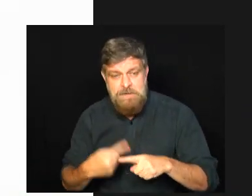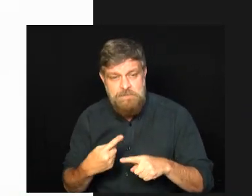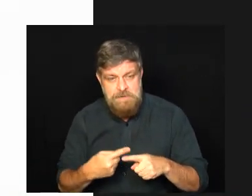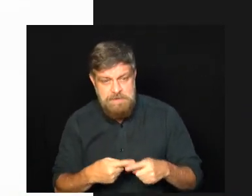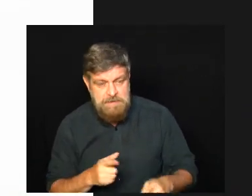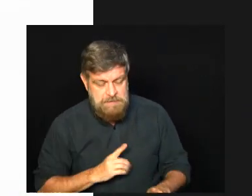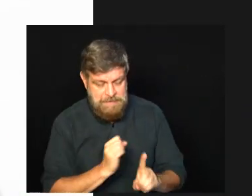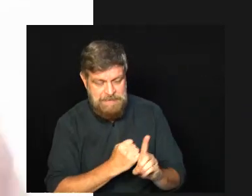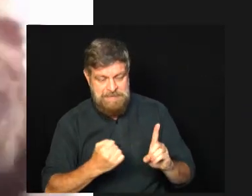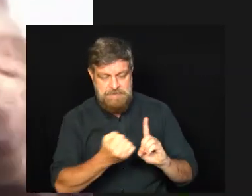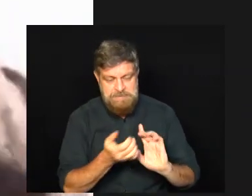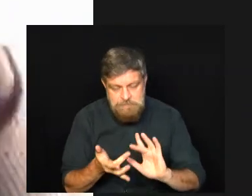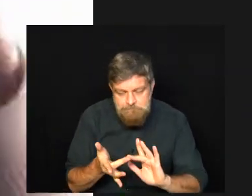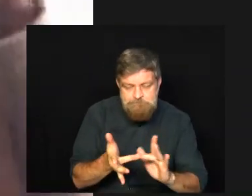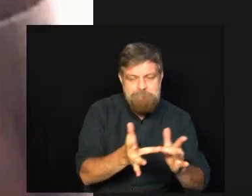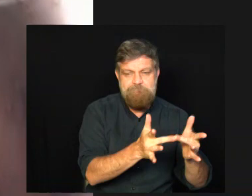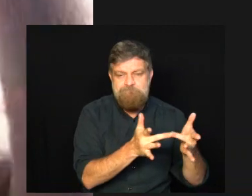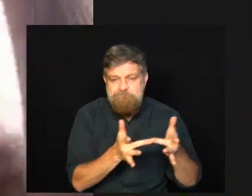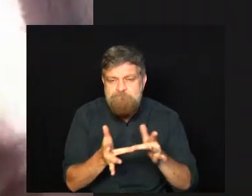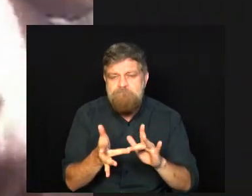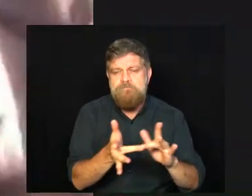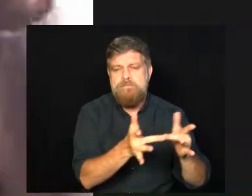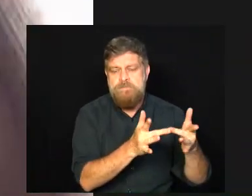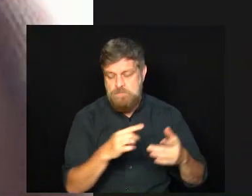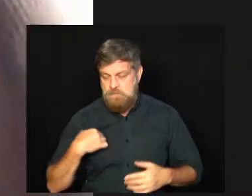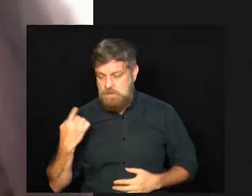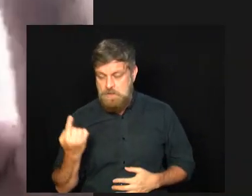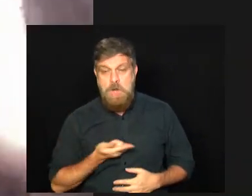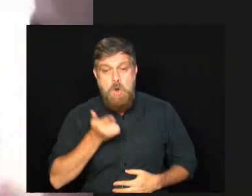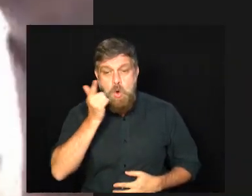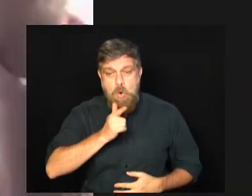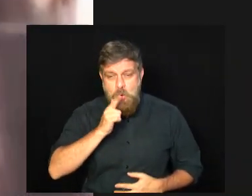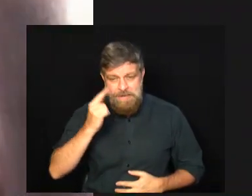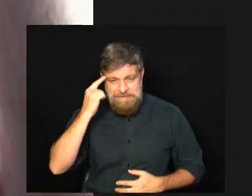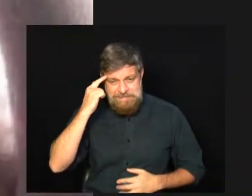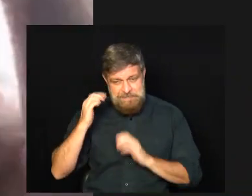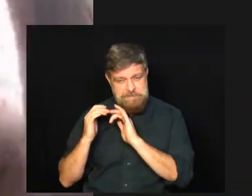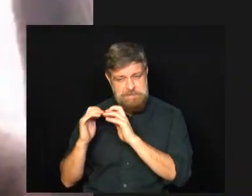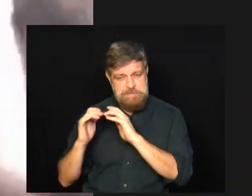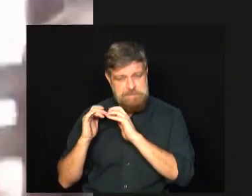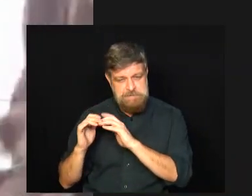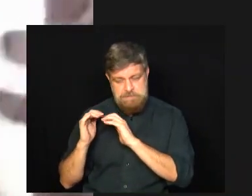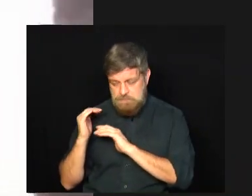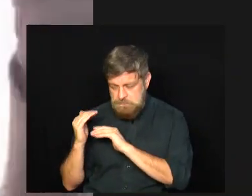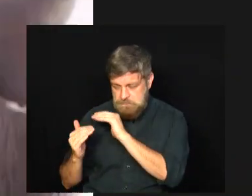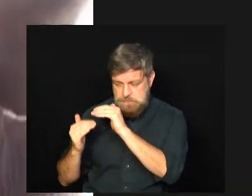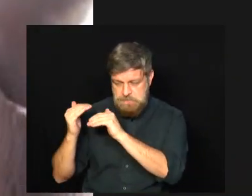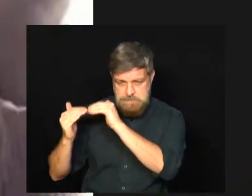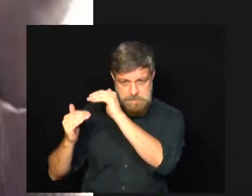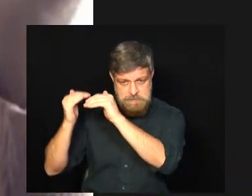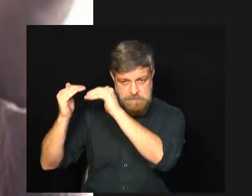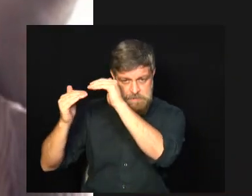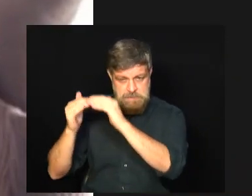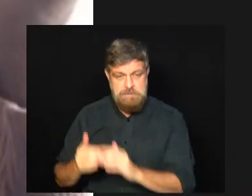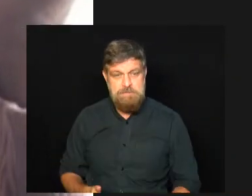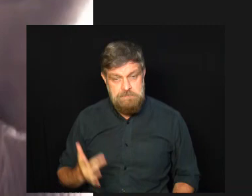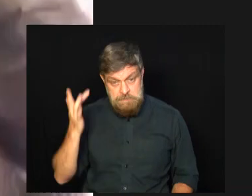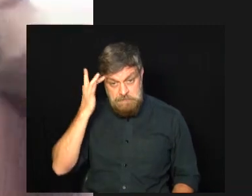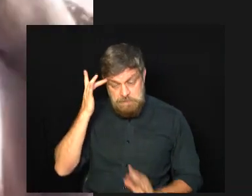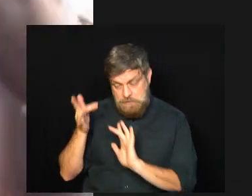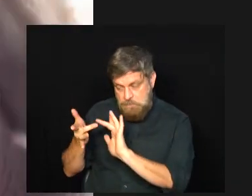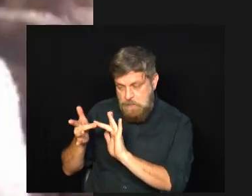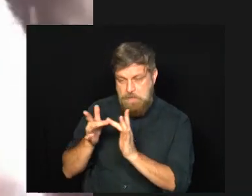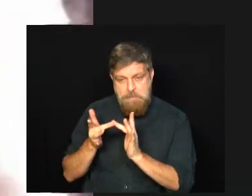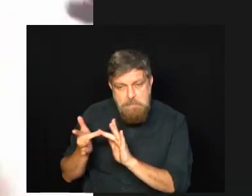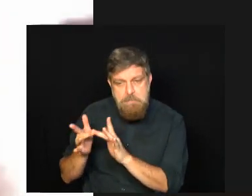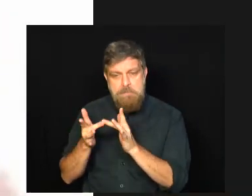interação social que nós vamos desenvolvendo as nossas, voltando, conexões neurais e